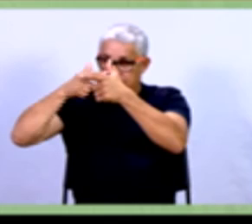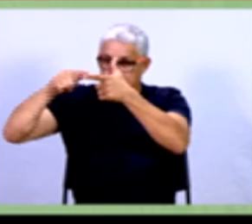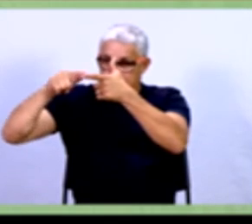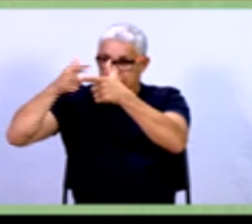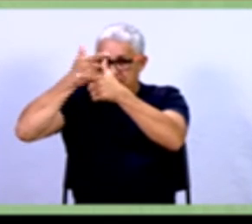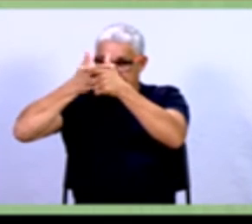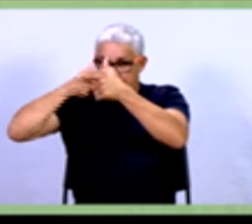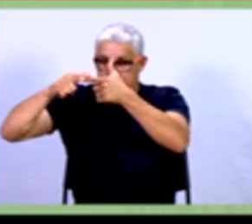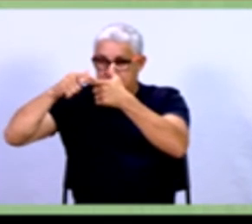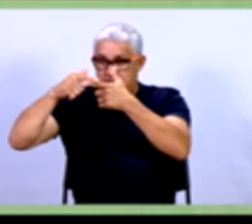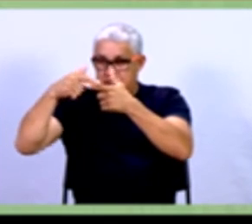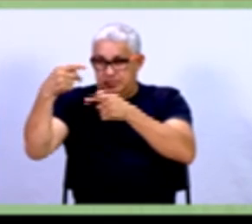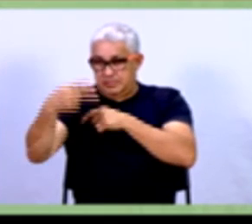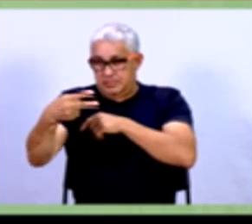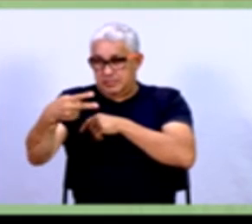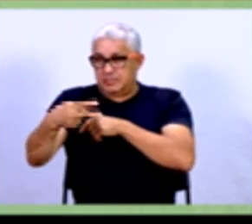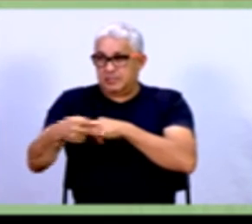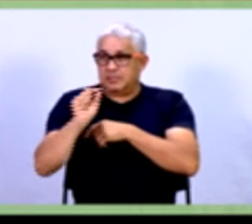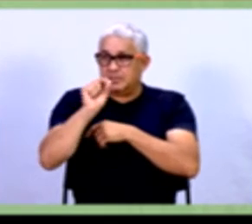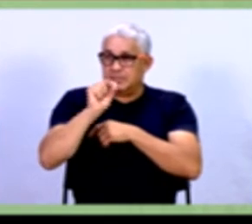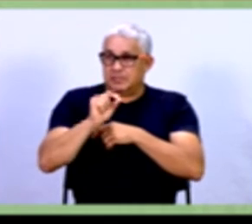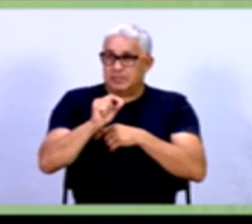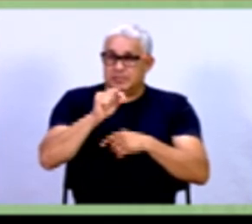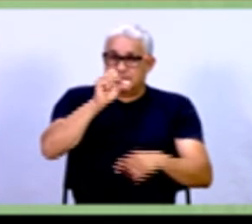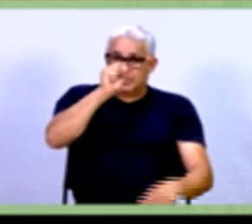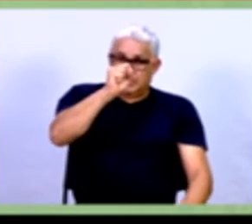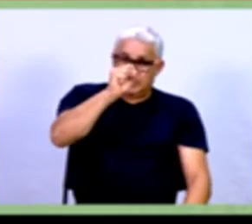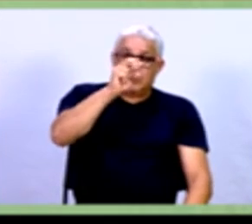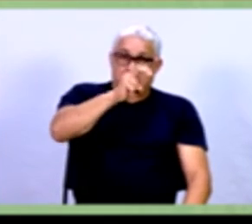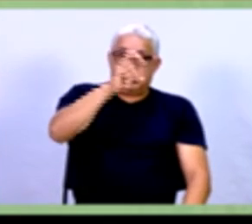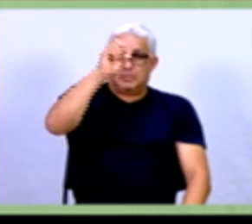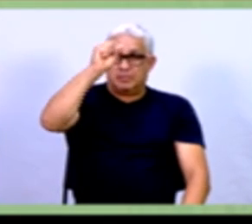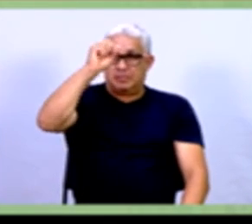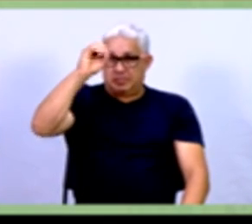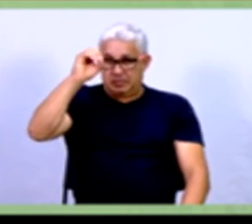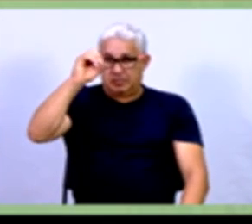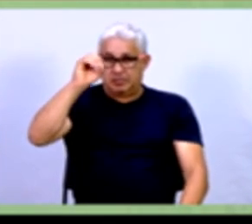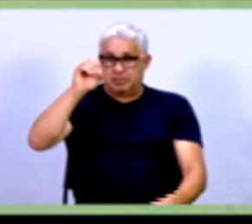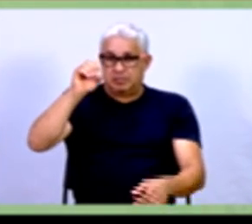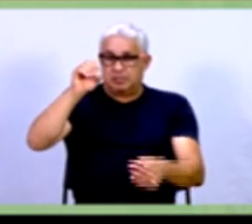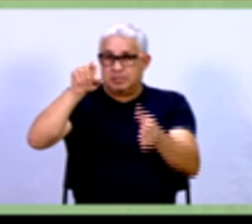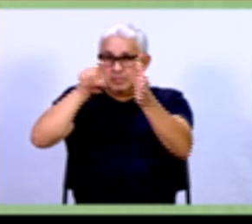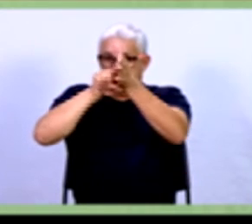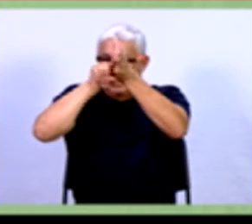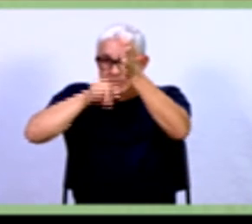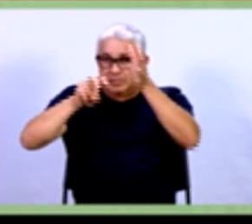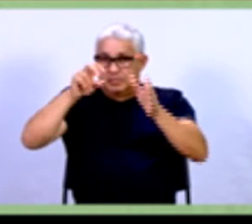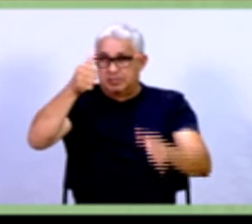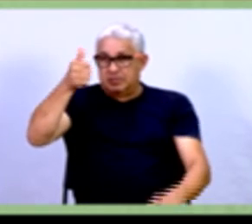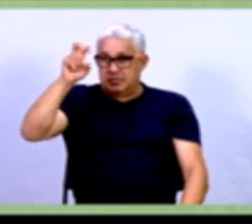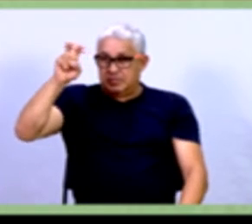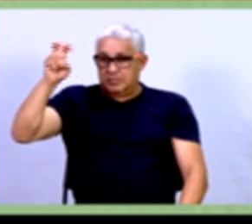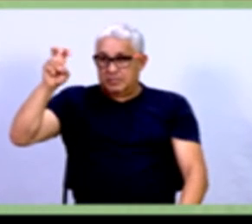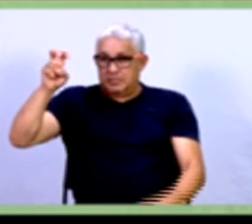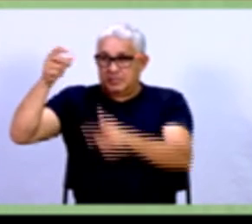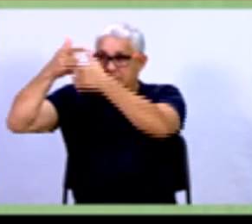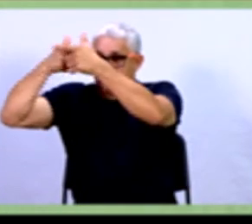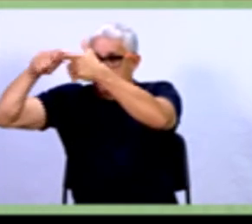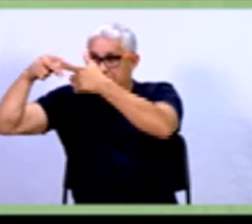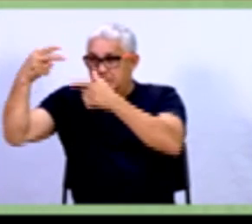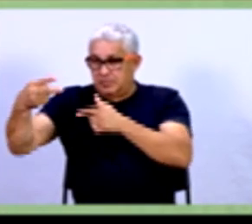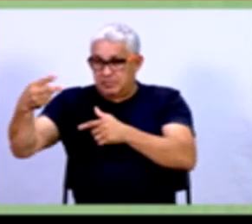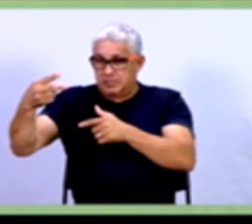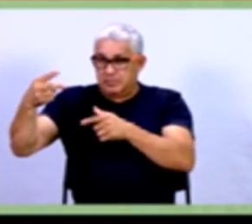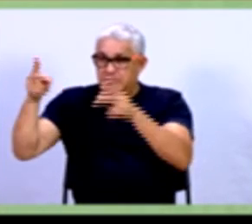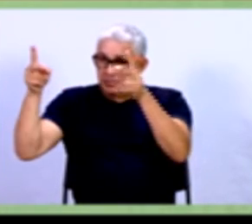tá? Então, o que a gente vai ter aqui? 580 menos 155 divididos por 2. 580